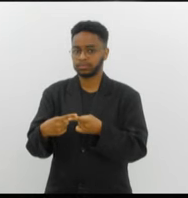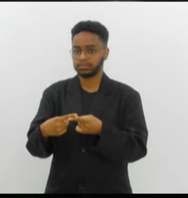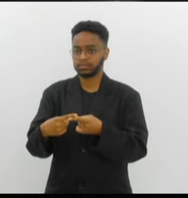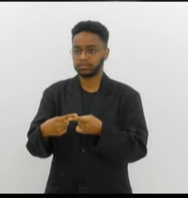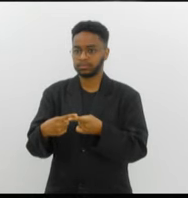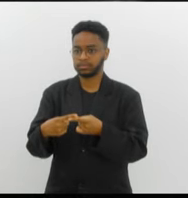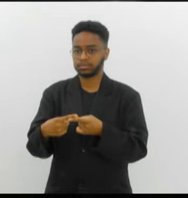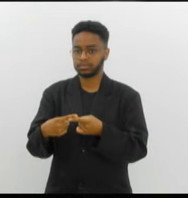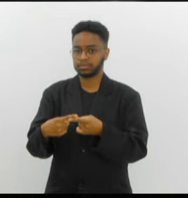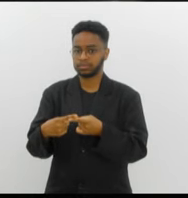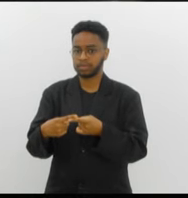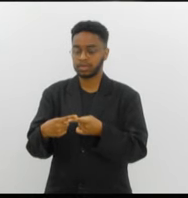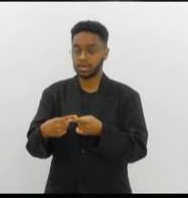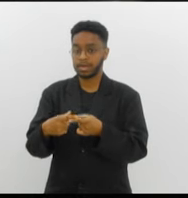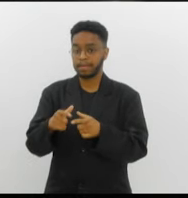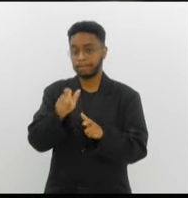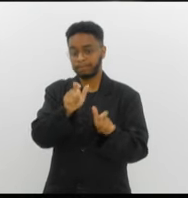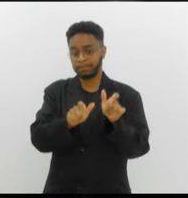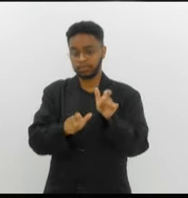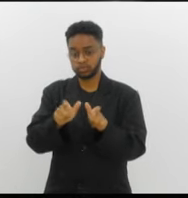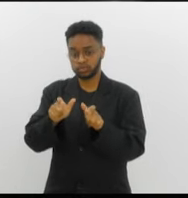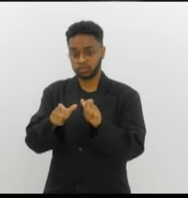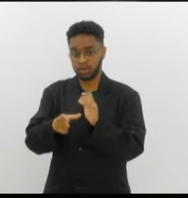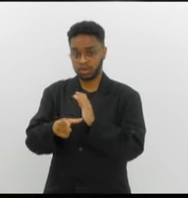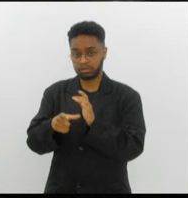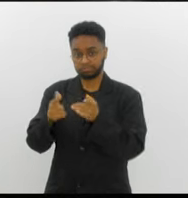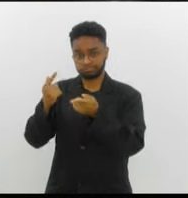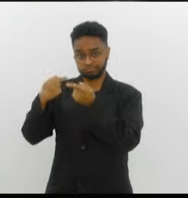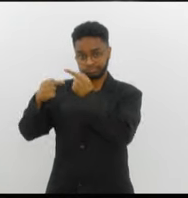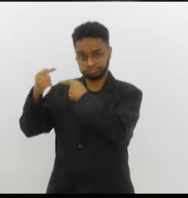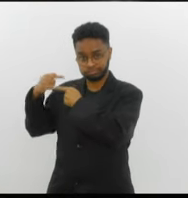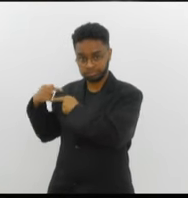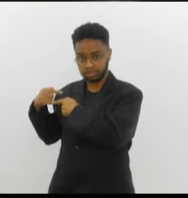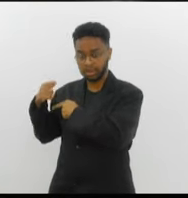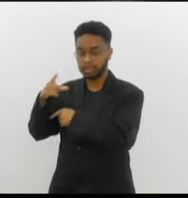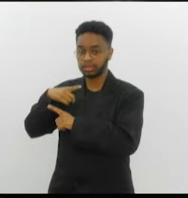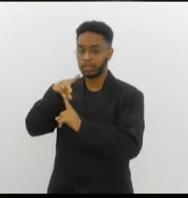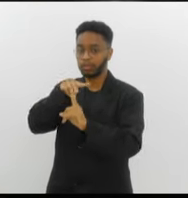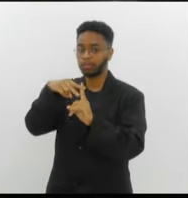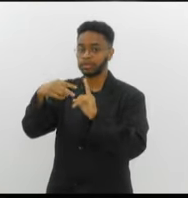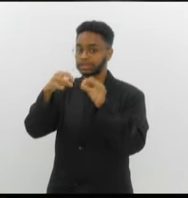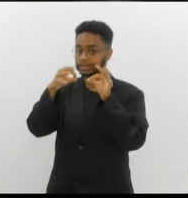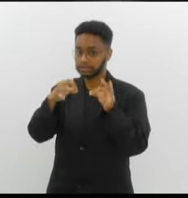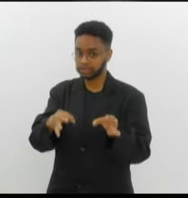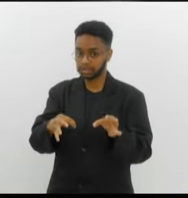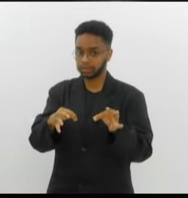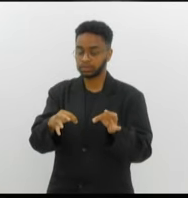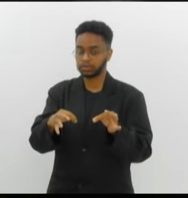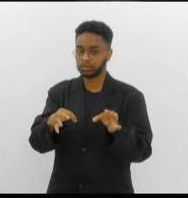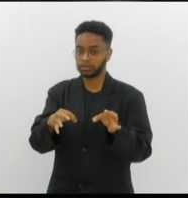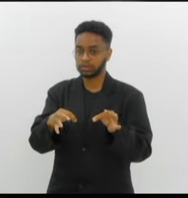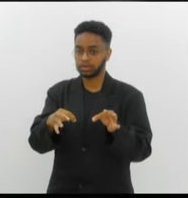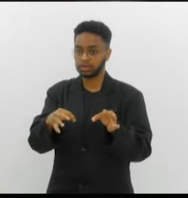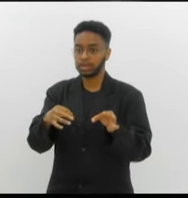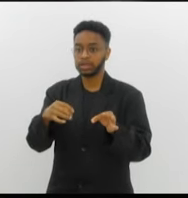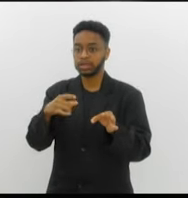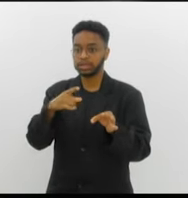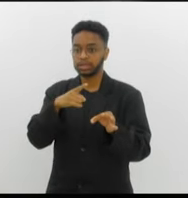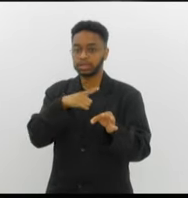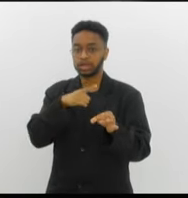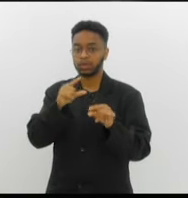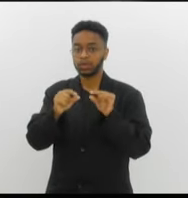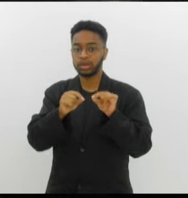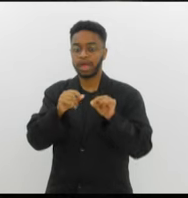Aqueles que nos precederam, numa visão correta, pegaram a linha de pré-amar